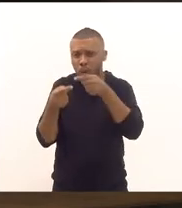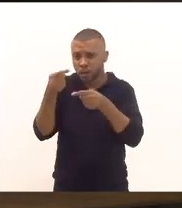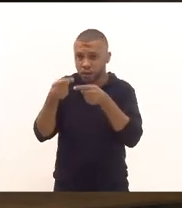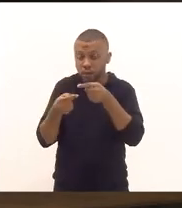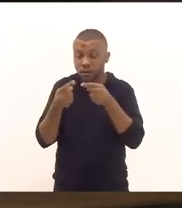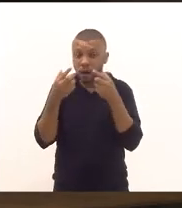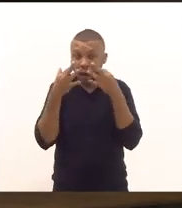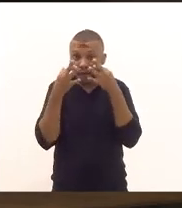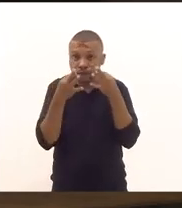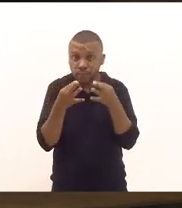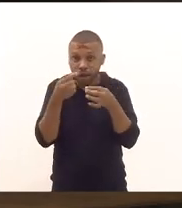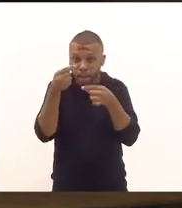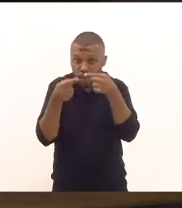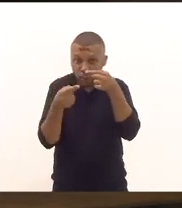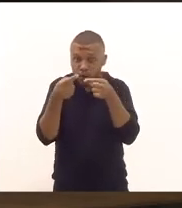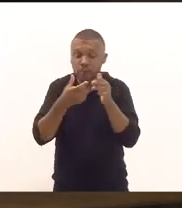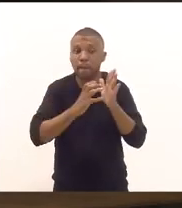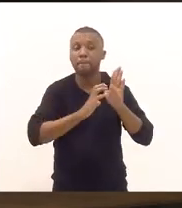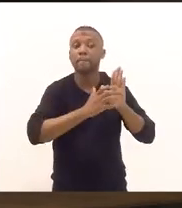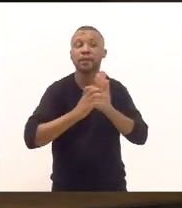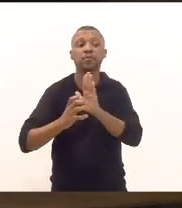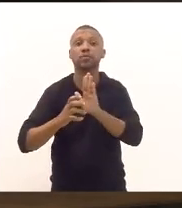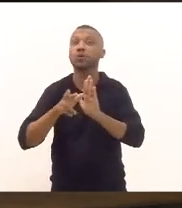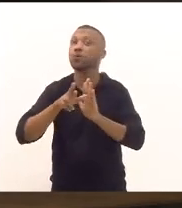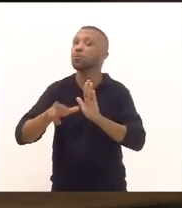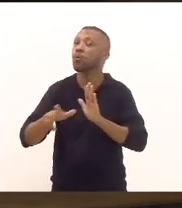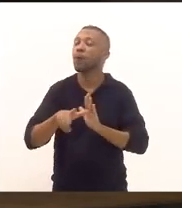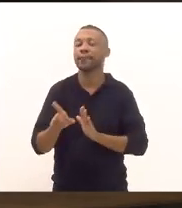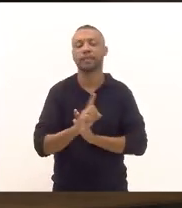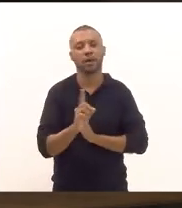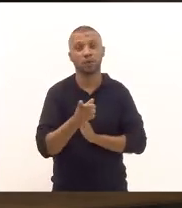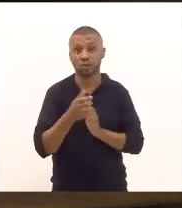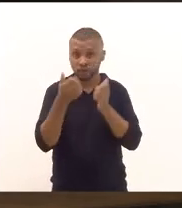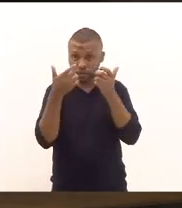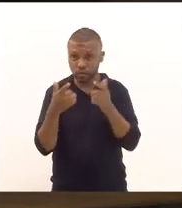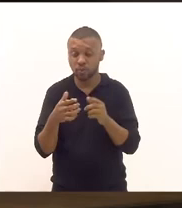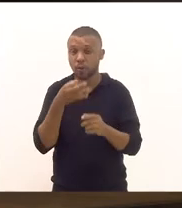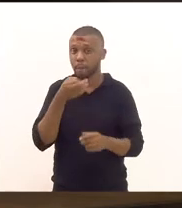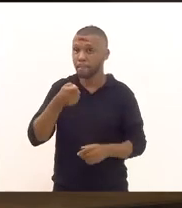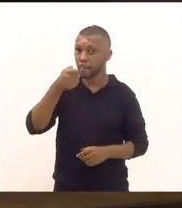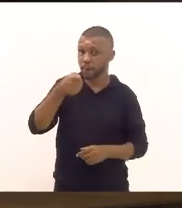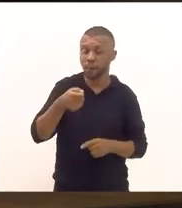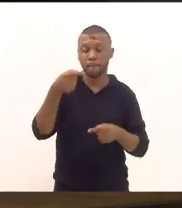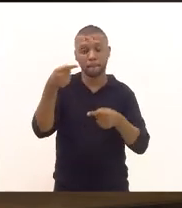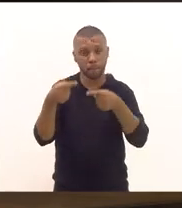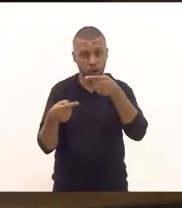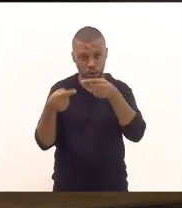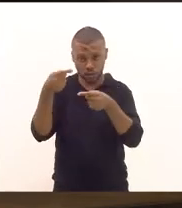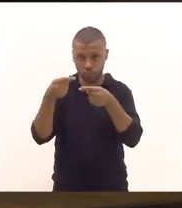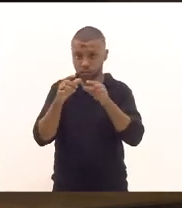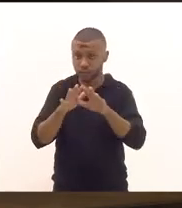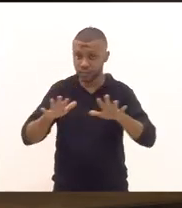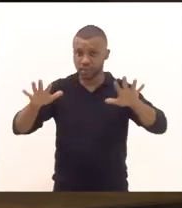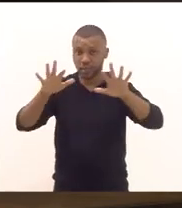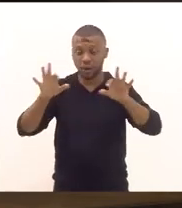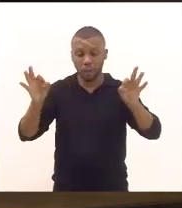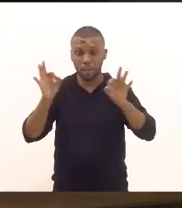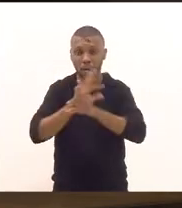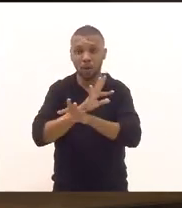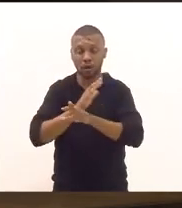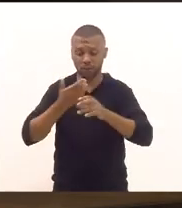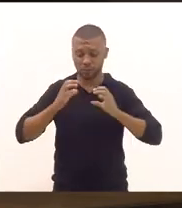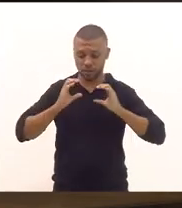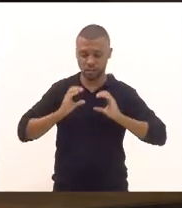veja não tô falando de política partidária o eleitoral tô falando de posicionamento político integral